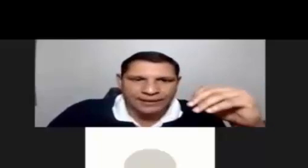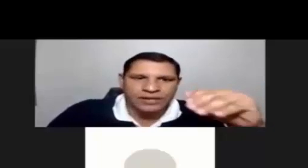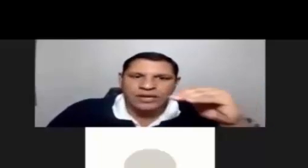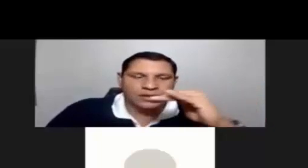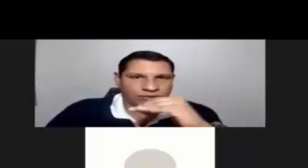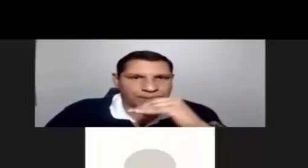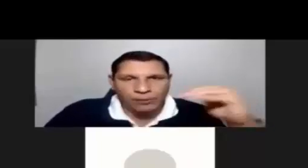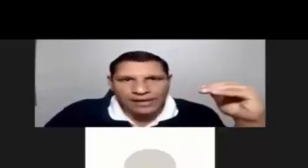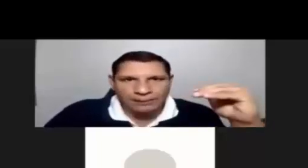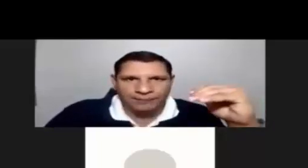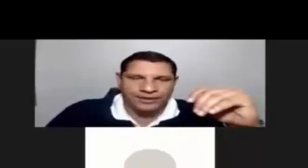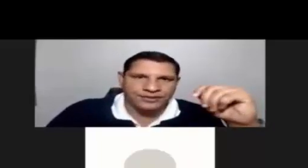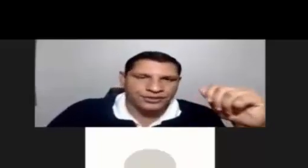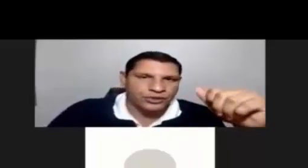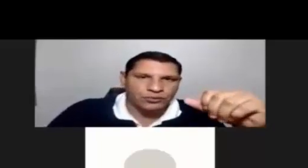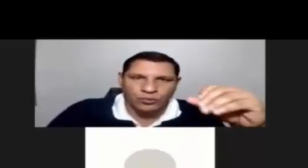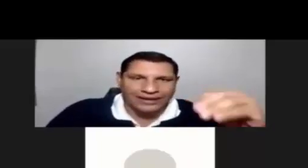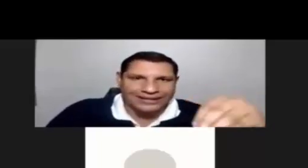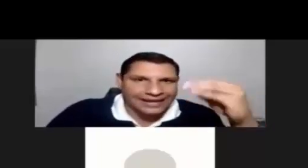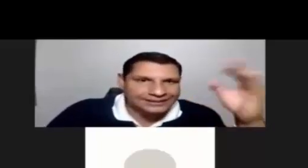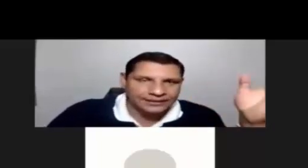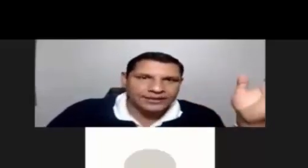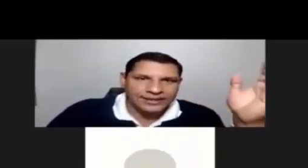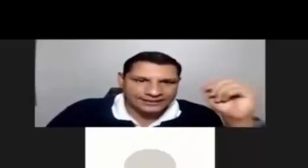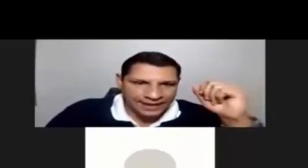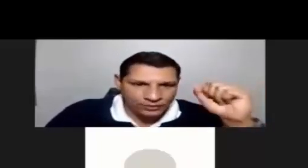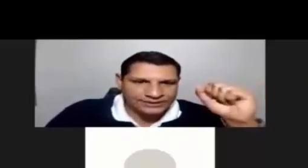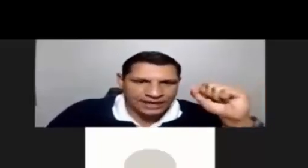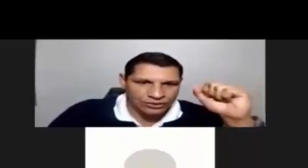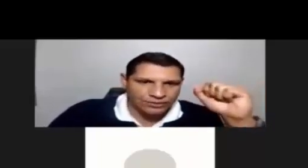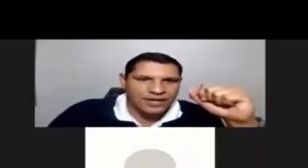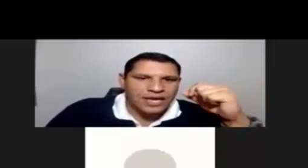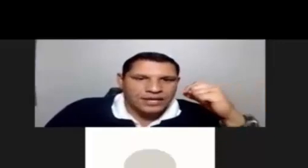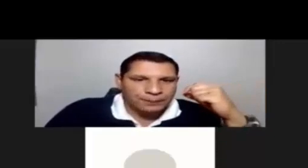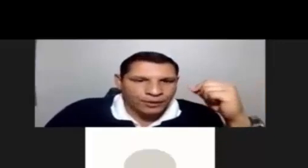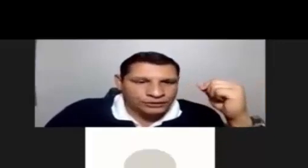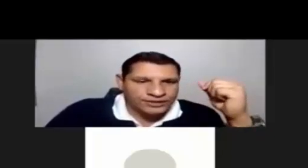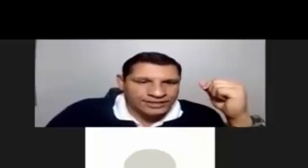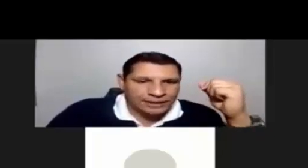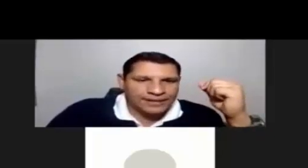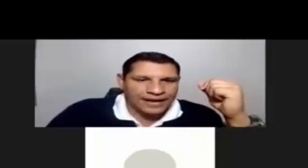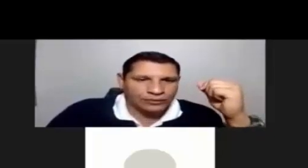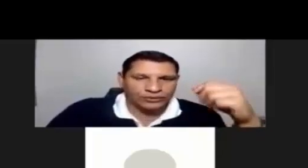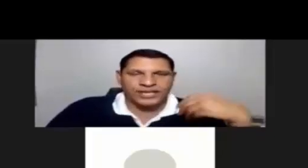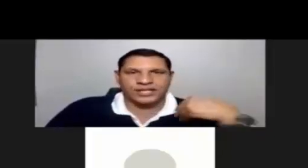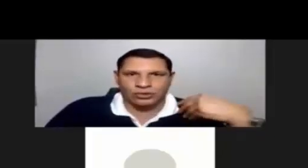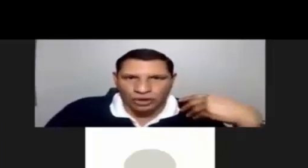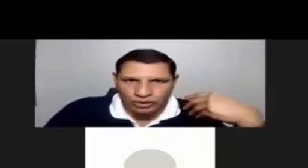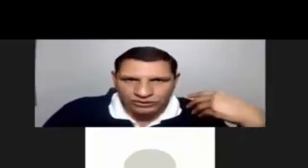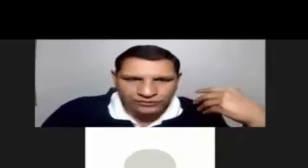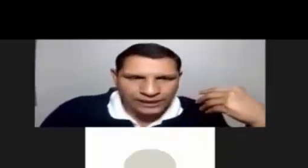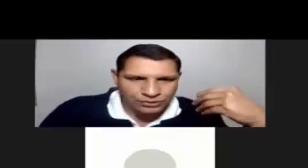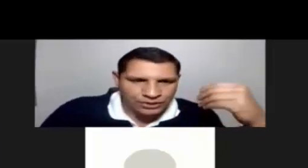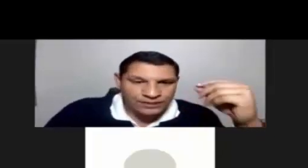desfizer não tem problema existe uma casa eterna nos céus e por isso neste tabernáculo neste que